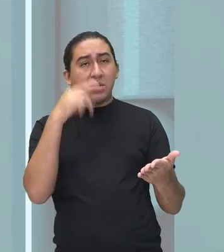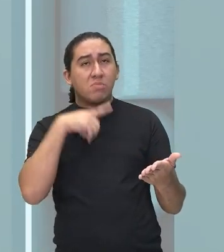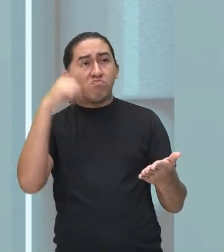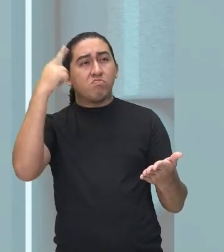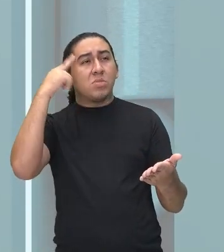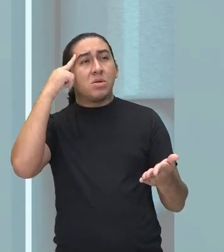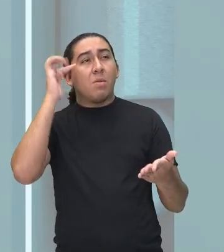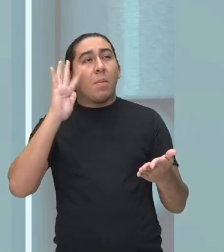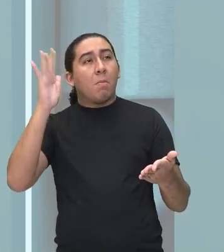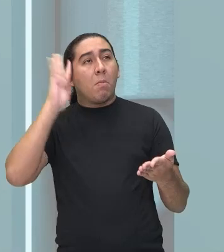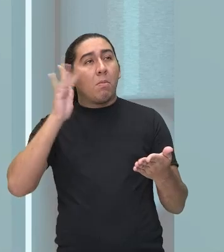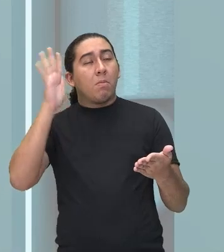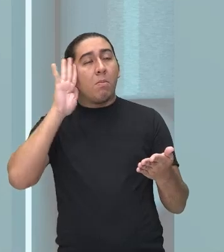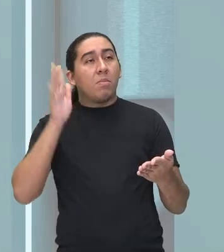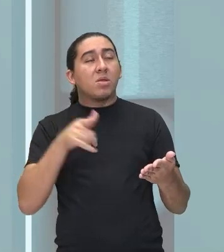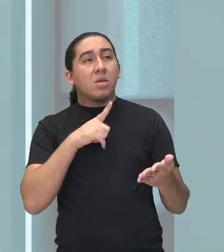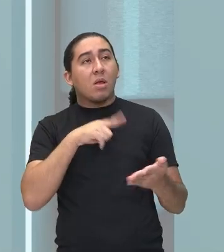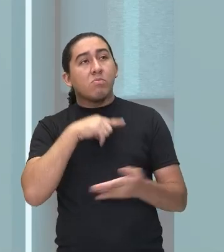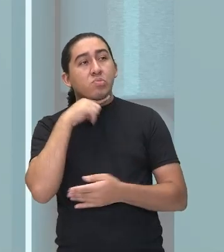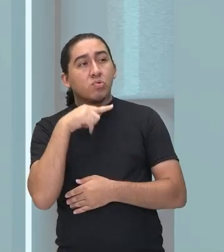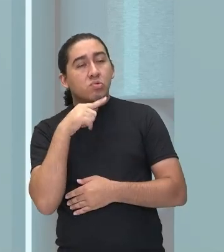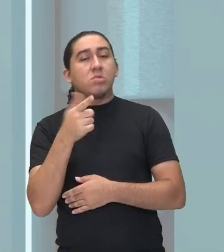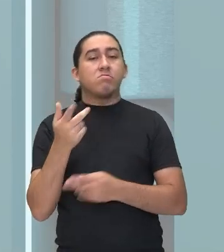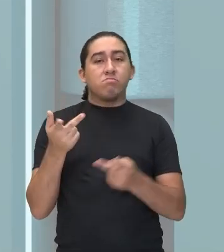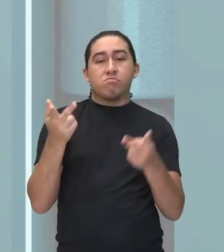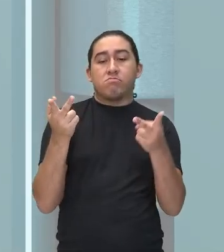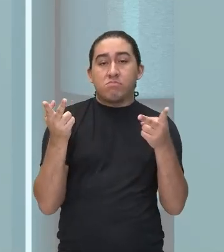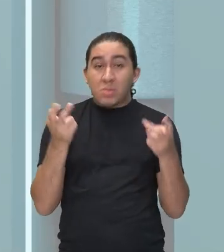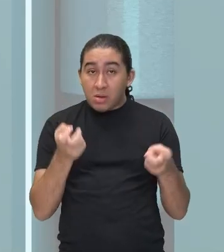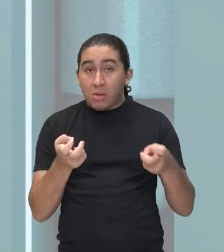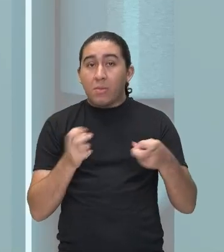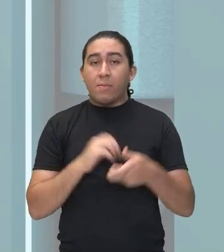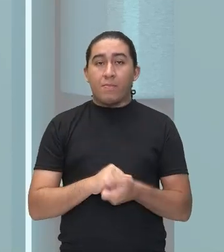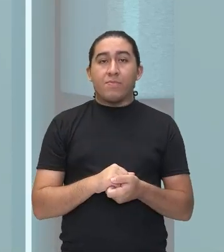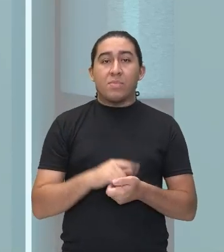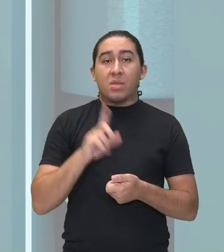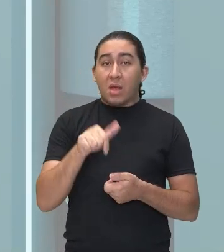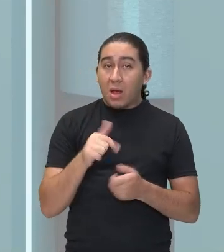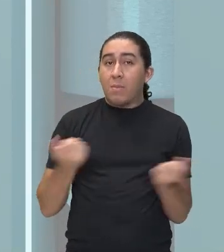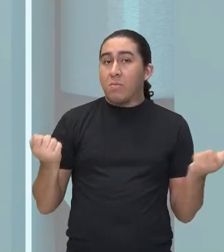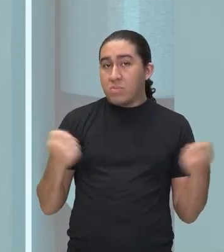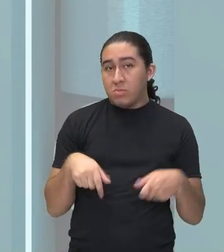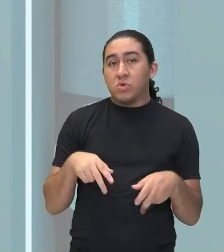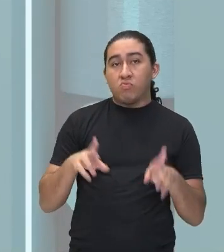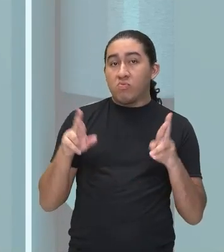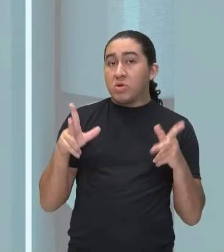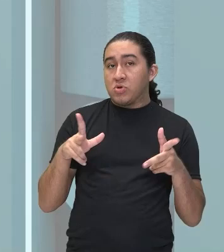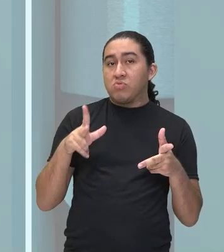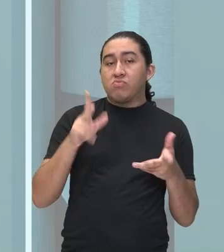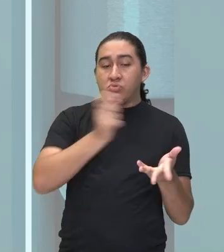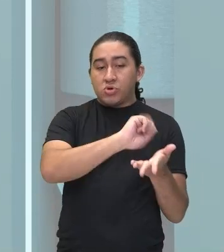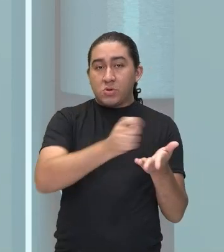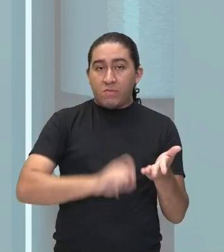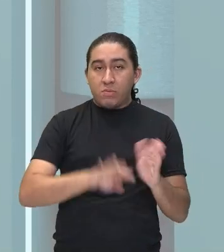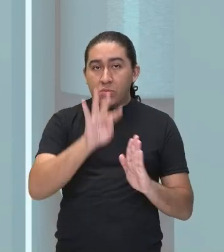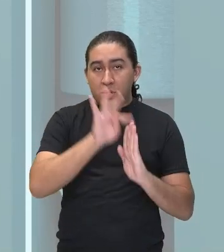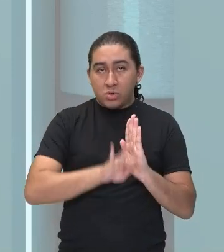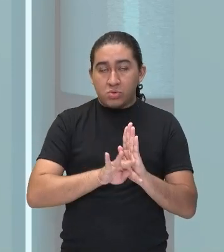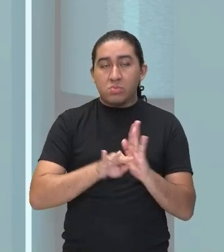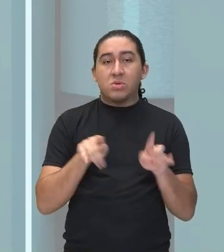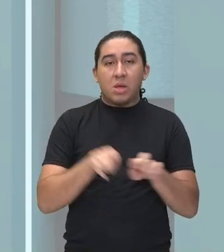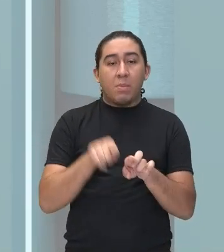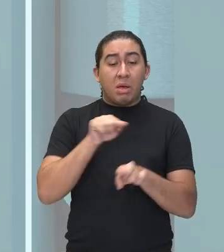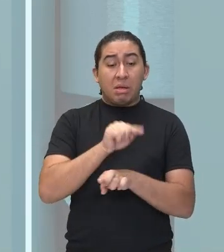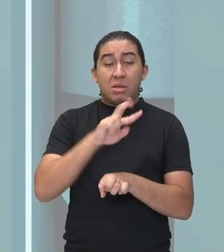respeito, reflita sobre o que ele está escrevendo. Essa é uma forma muito diferenciada, o que fez com que ele se